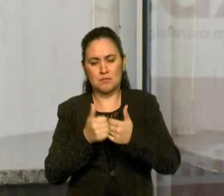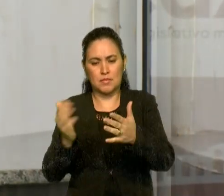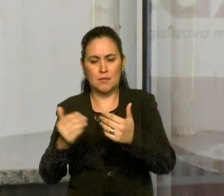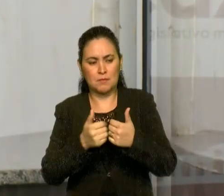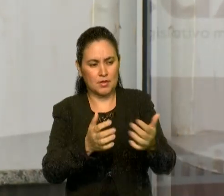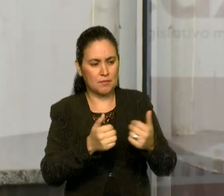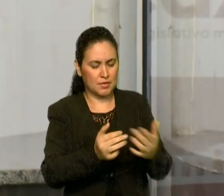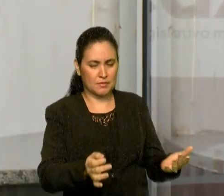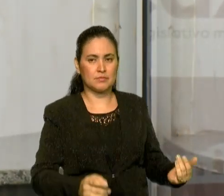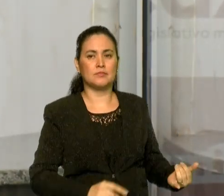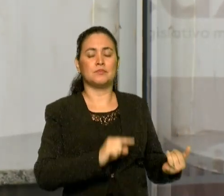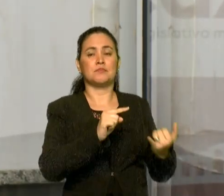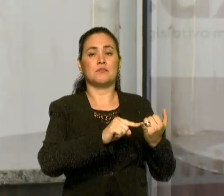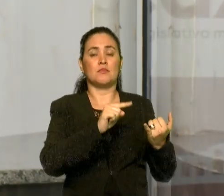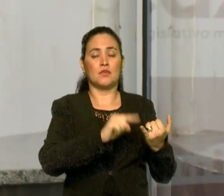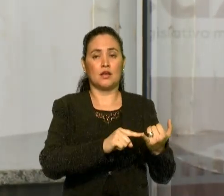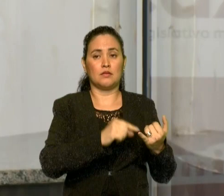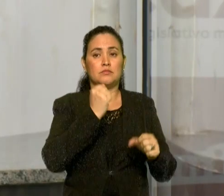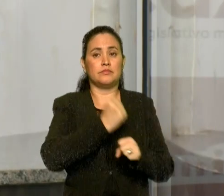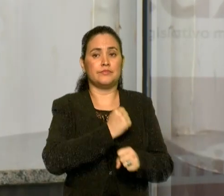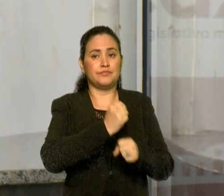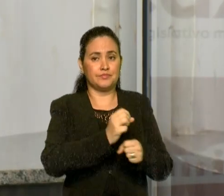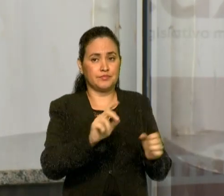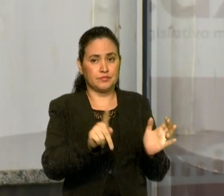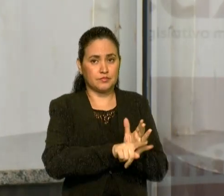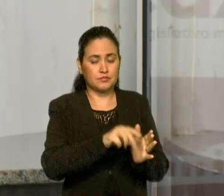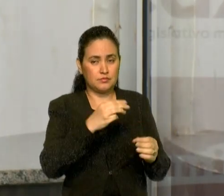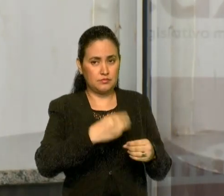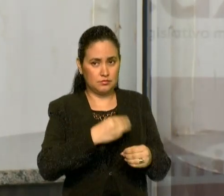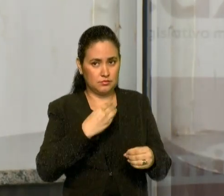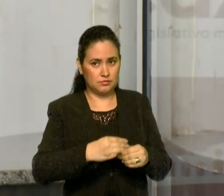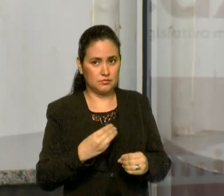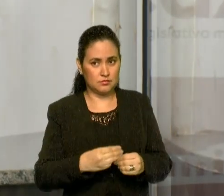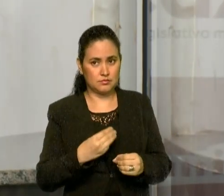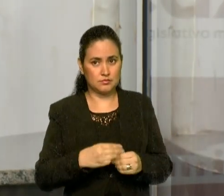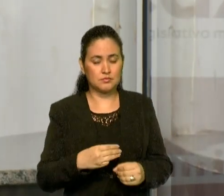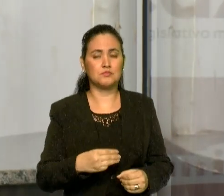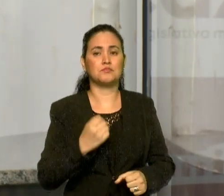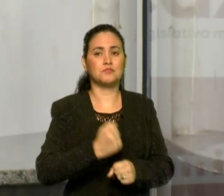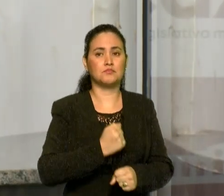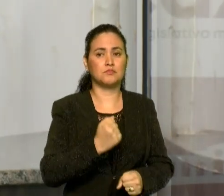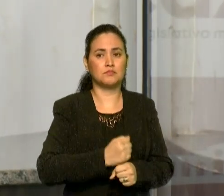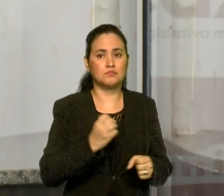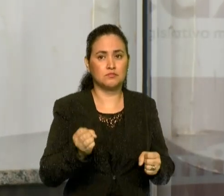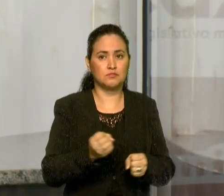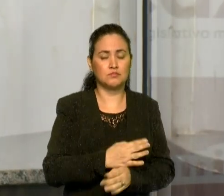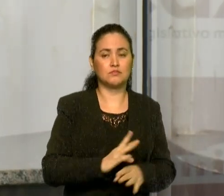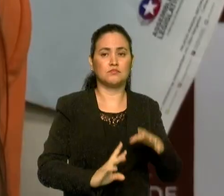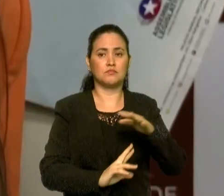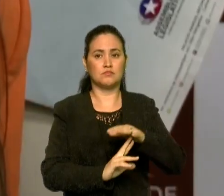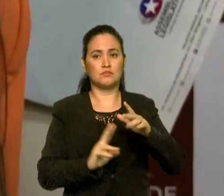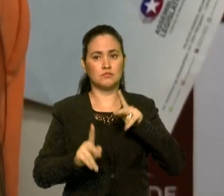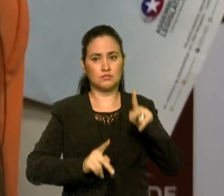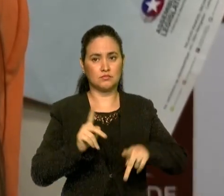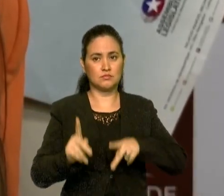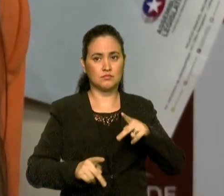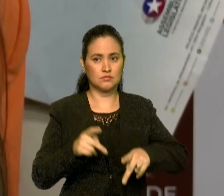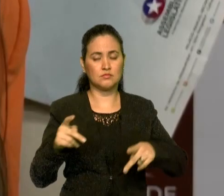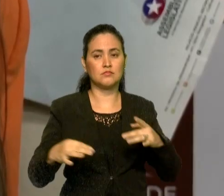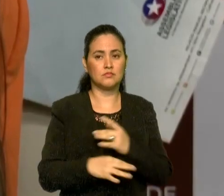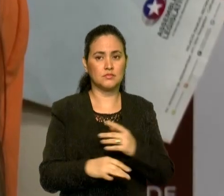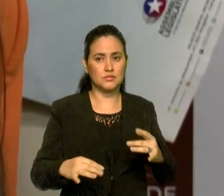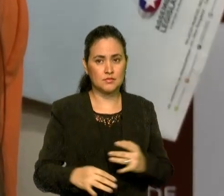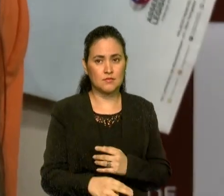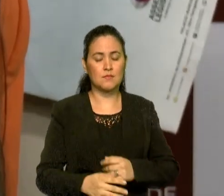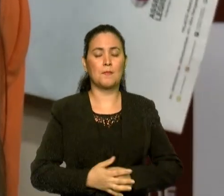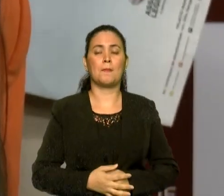Inauguraremos obras do município, como uma obra esperada por muitos, que é a obra do Shopping Popular da cidade, onde mais